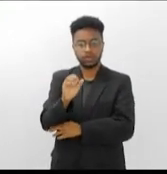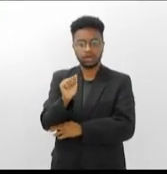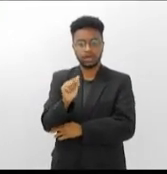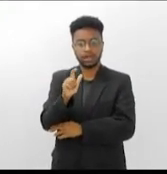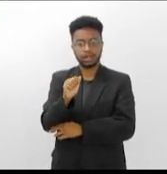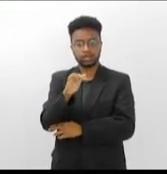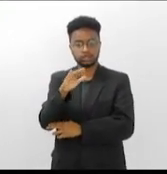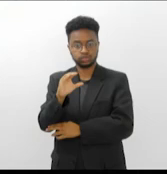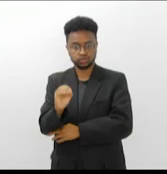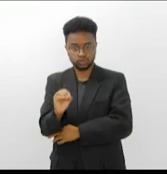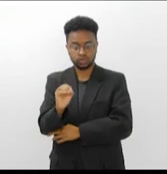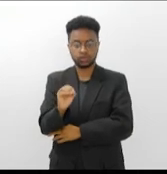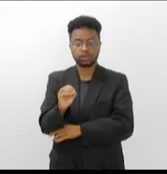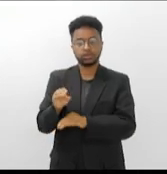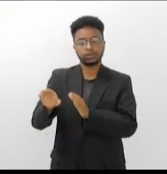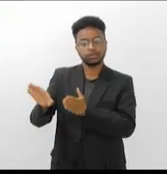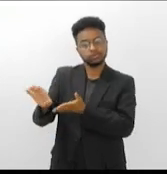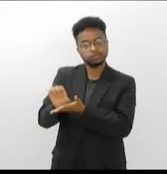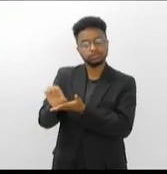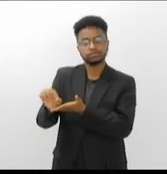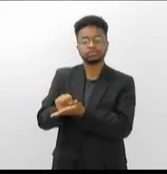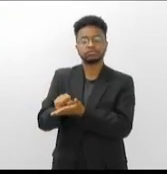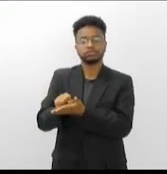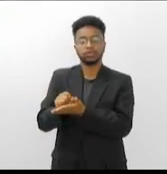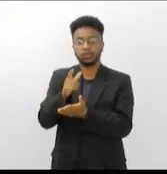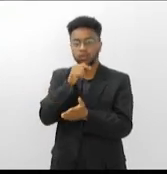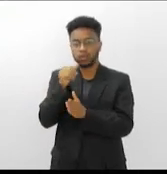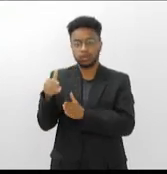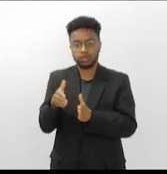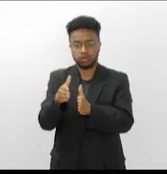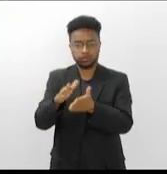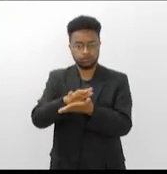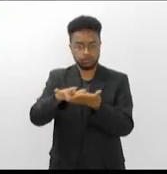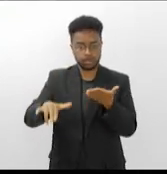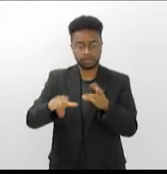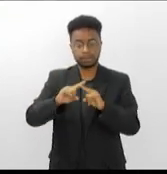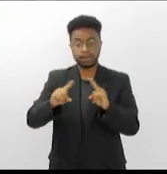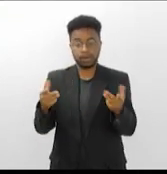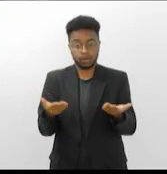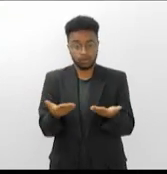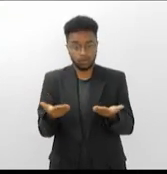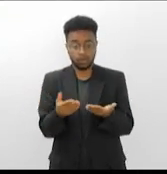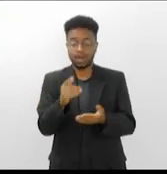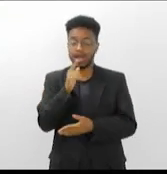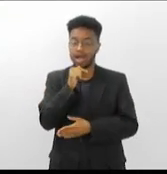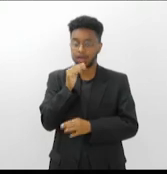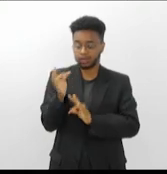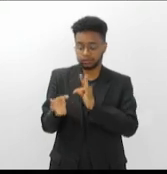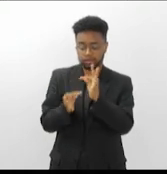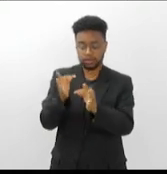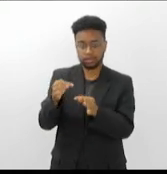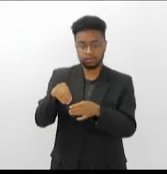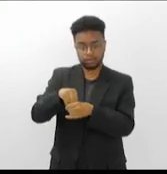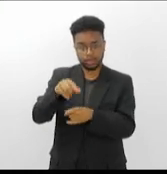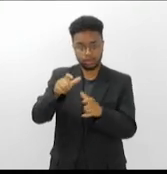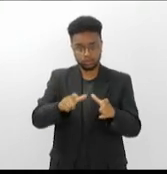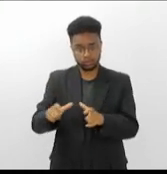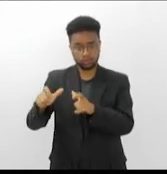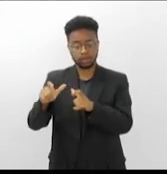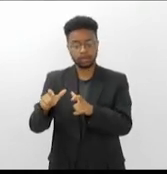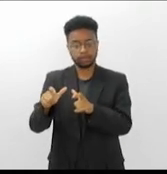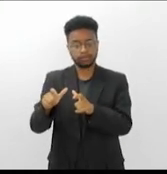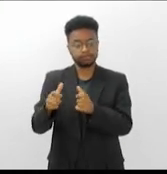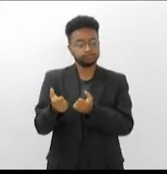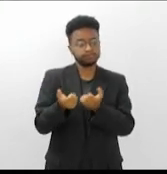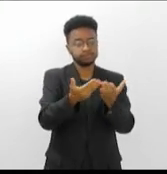rios Riachão, da Lagoinha e Rio do Pico. Agora, toda a água tratada nessa unidade ficará na